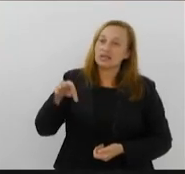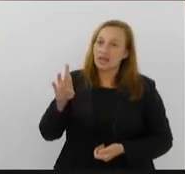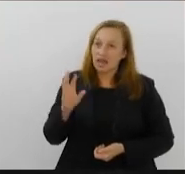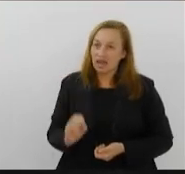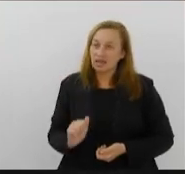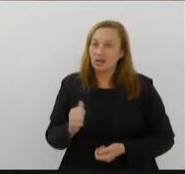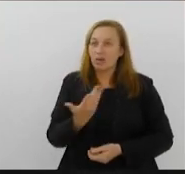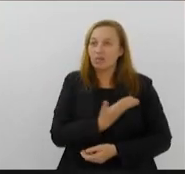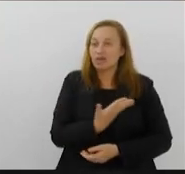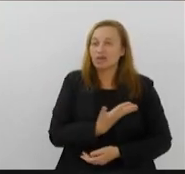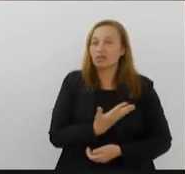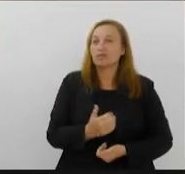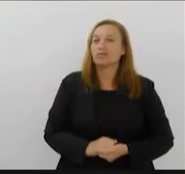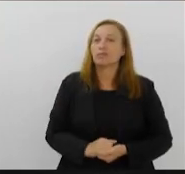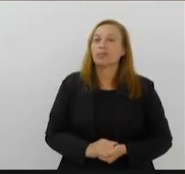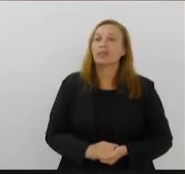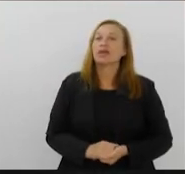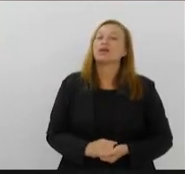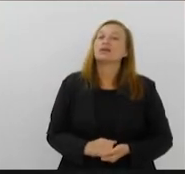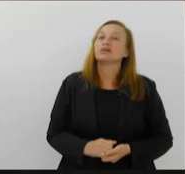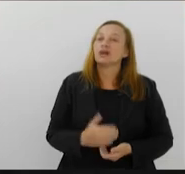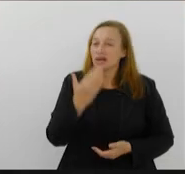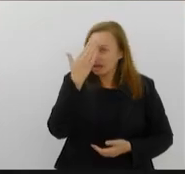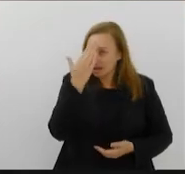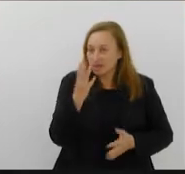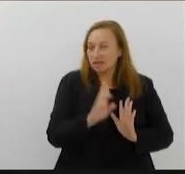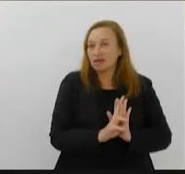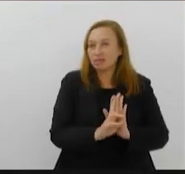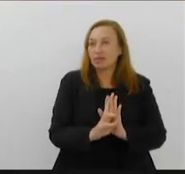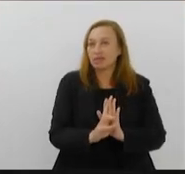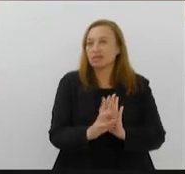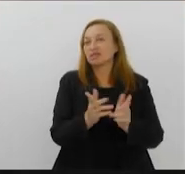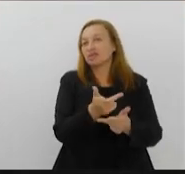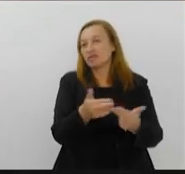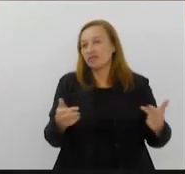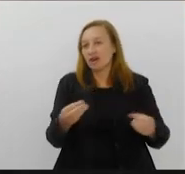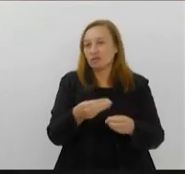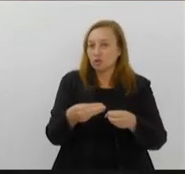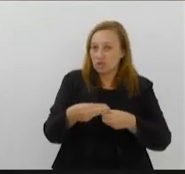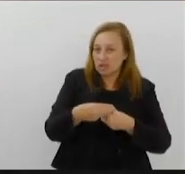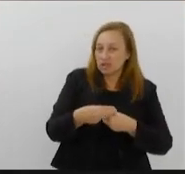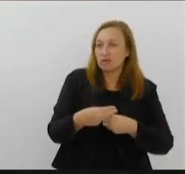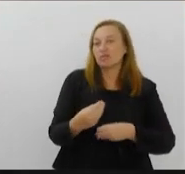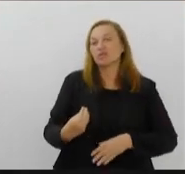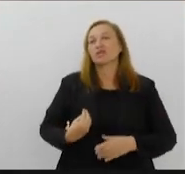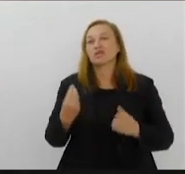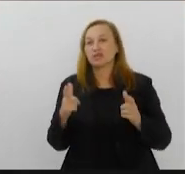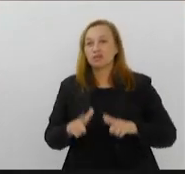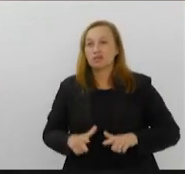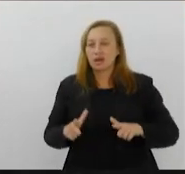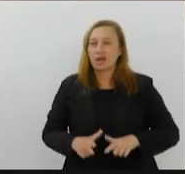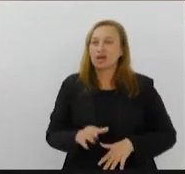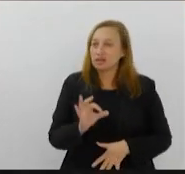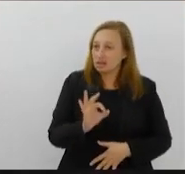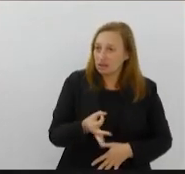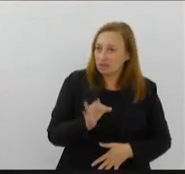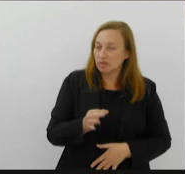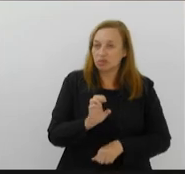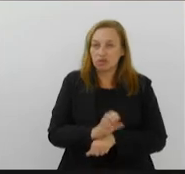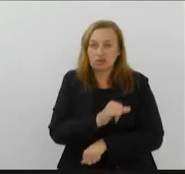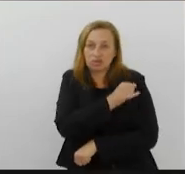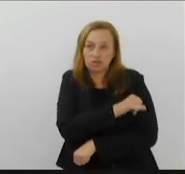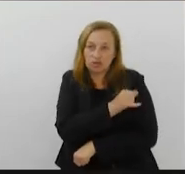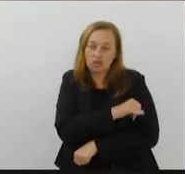data. Agradecer as demais representações de municípios que estiveram aqui. Certamente o Estado do Rio de